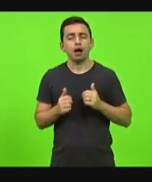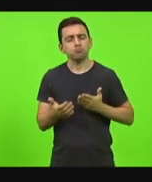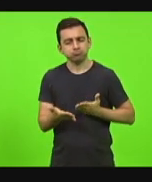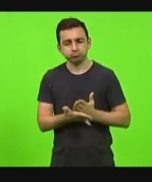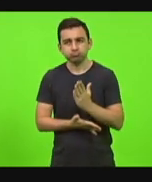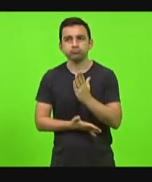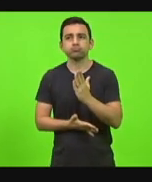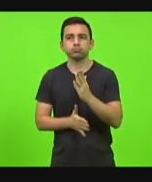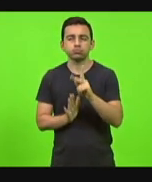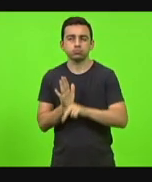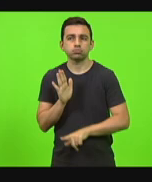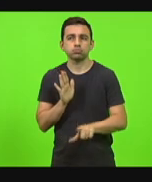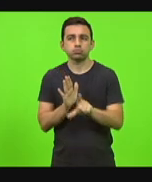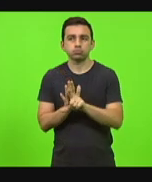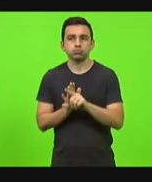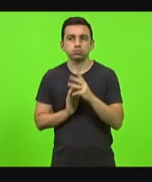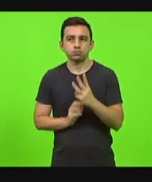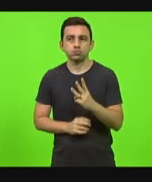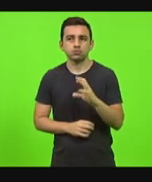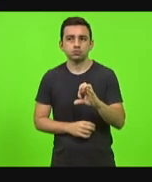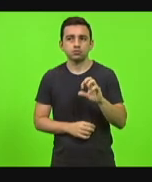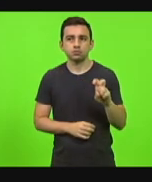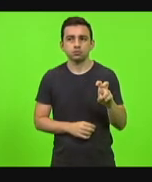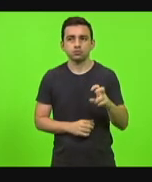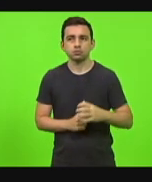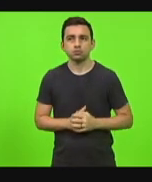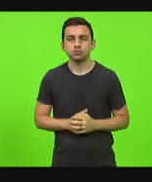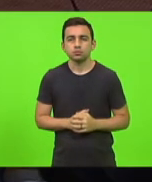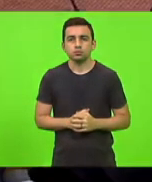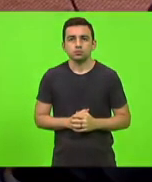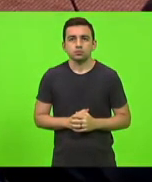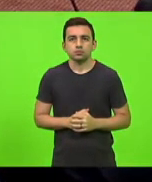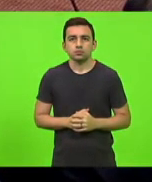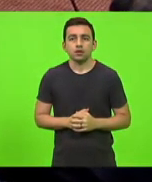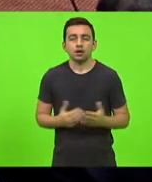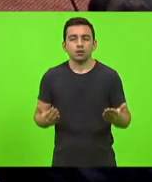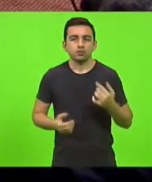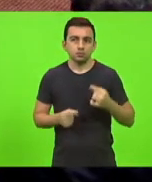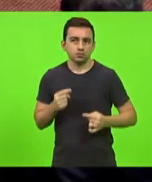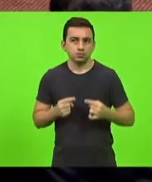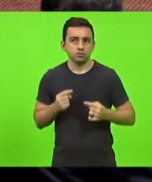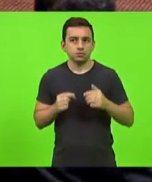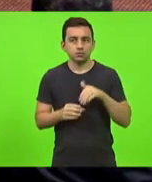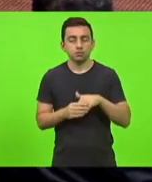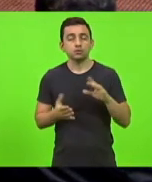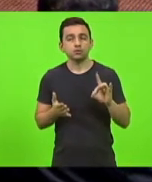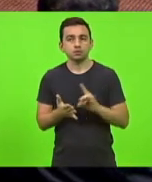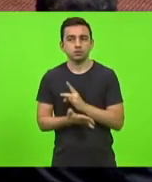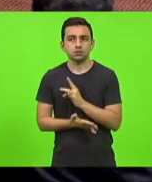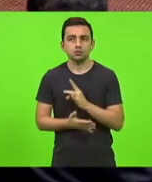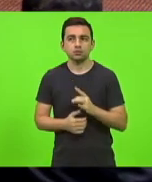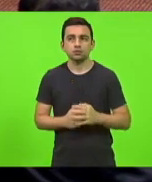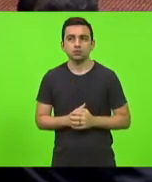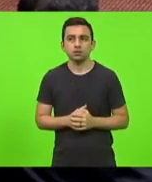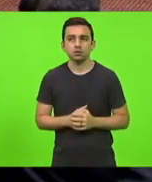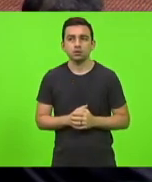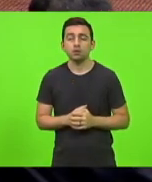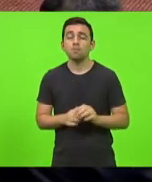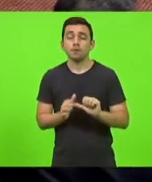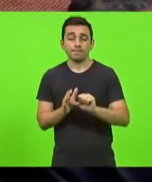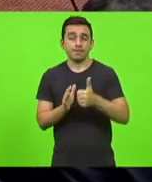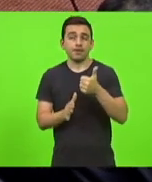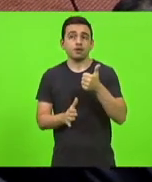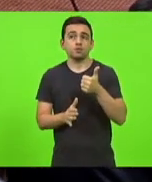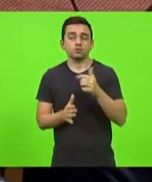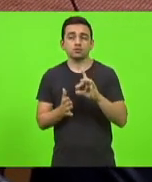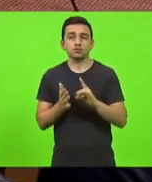o projeto de lei 395. Agora sim passaremos à discussão e votação dos destaques. Primeiro destaque, os parlamentares